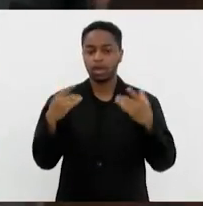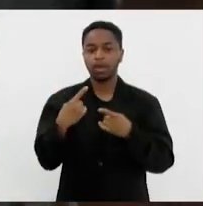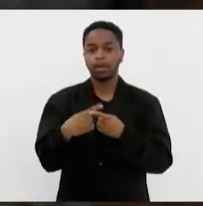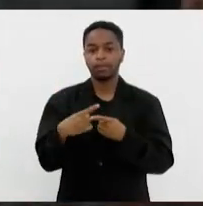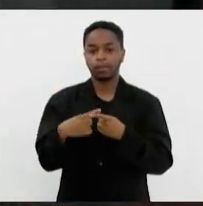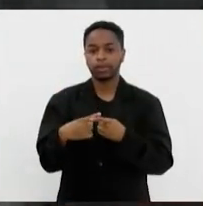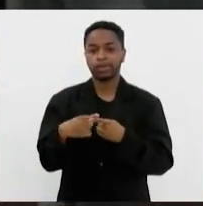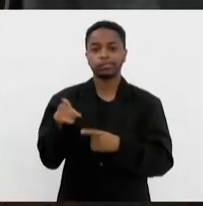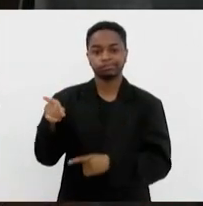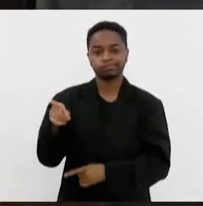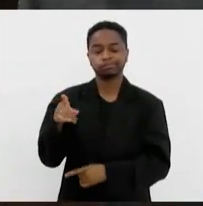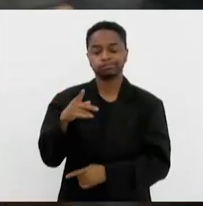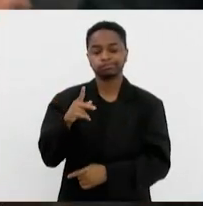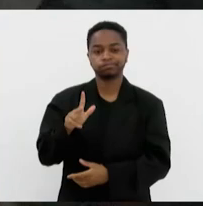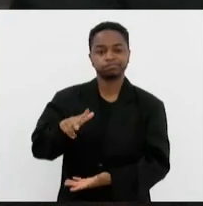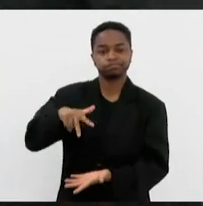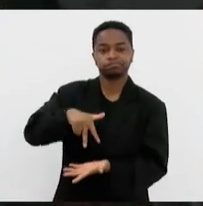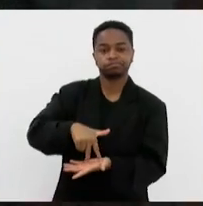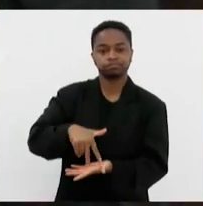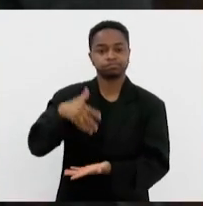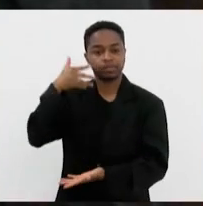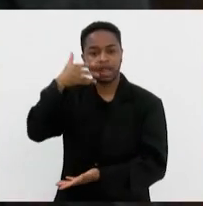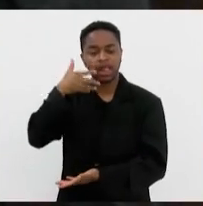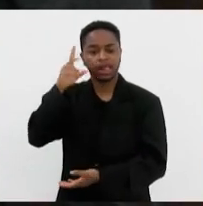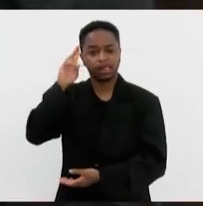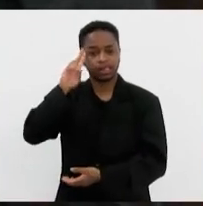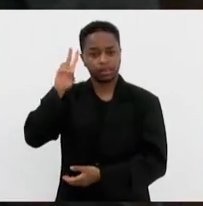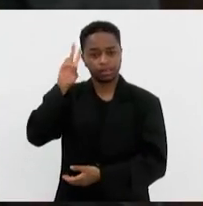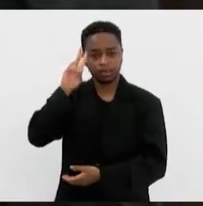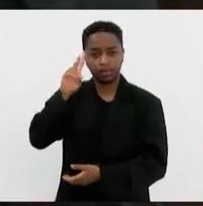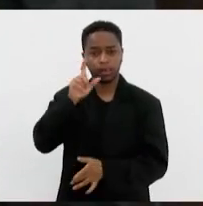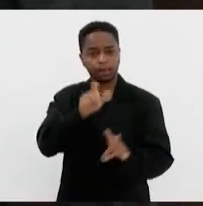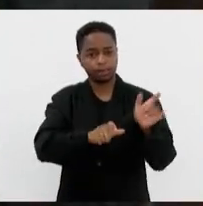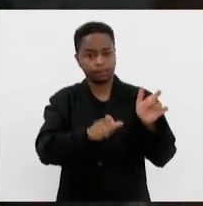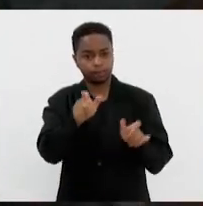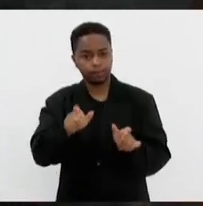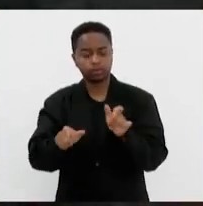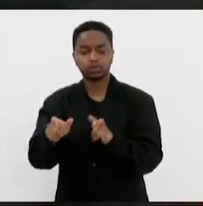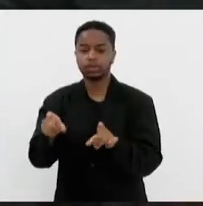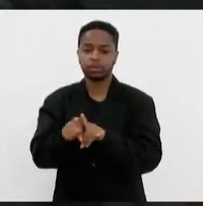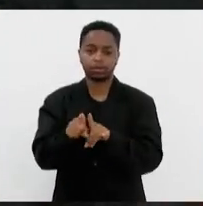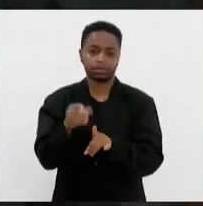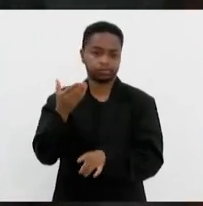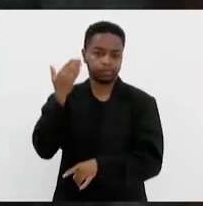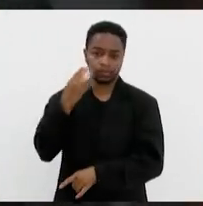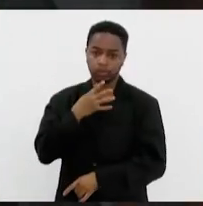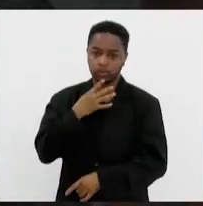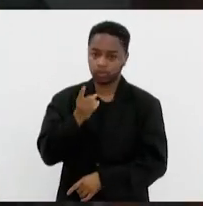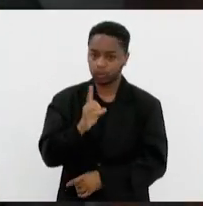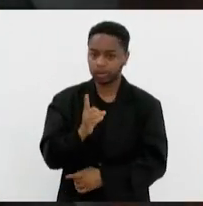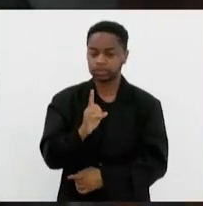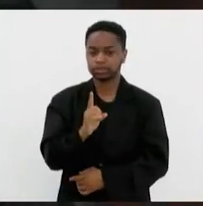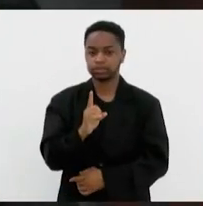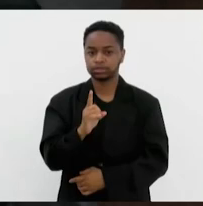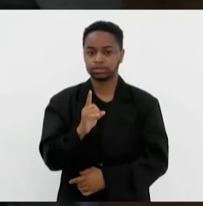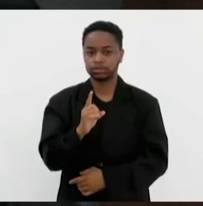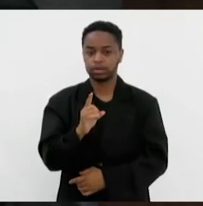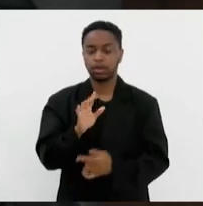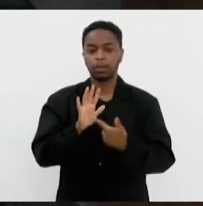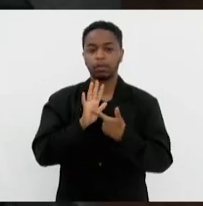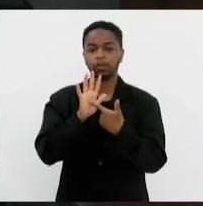foi muito feliz em trazer à memória as pessoas até que também não conheciam, a